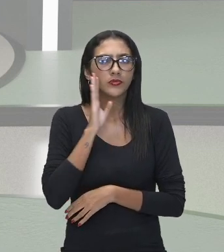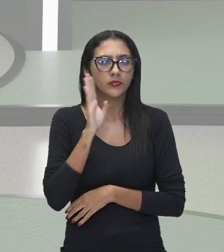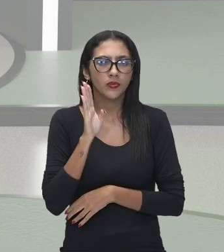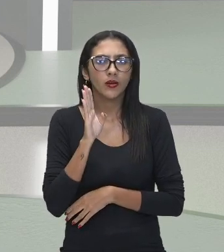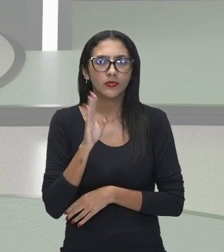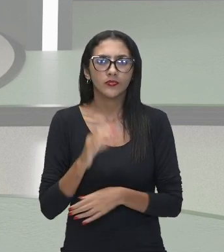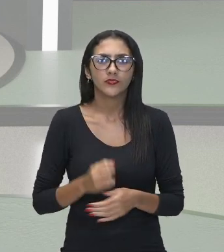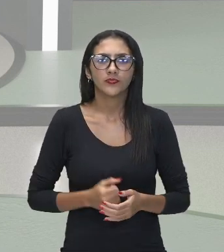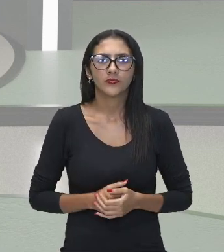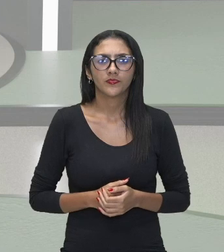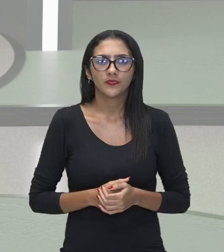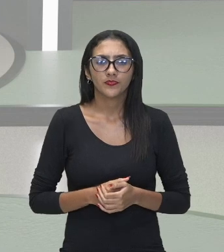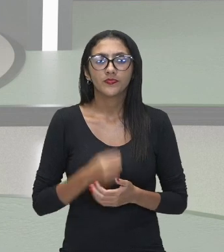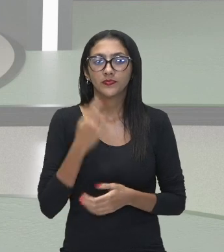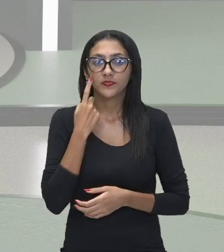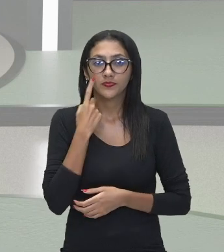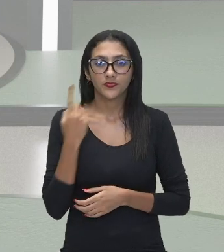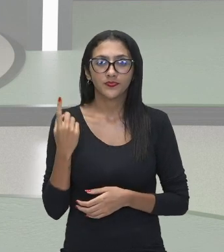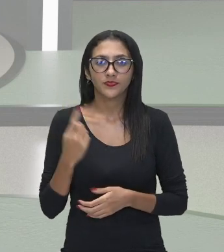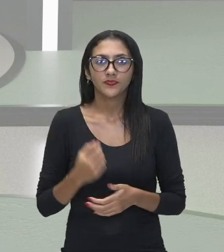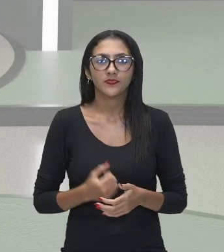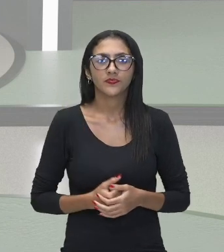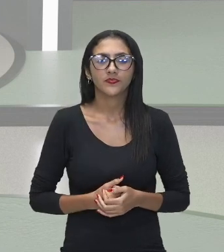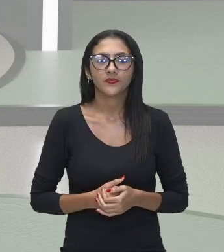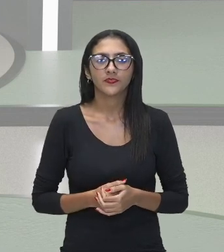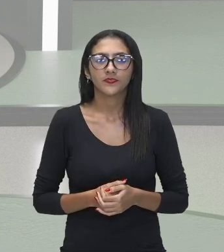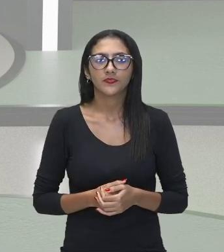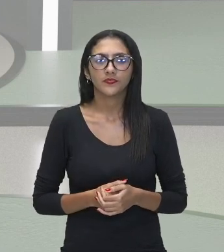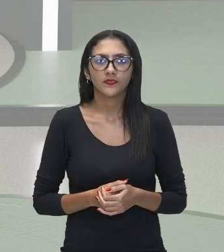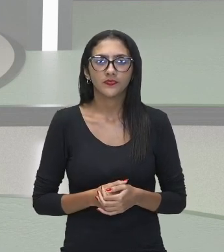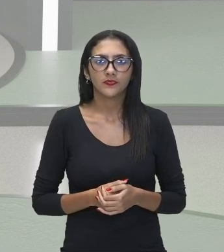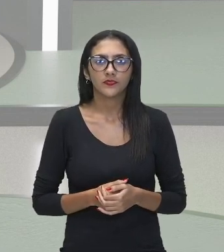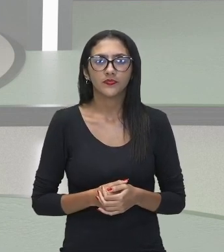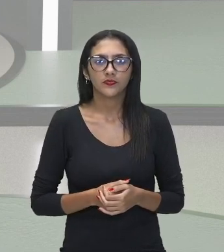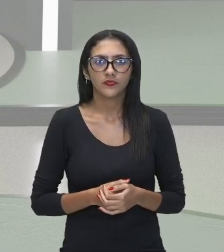desse isopreno? Observem aqui o nome dele. Ele é o